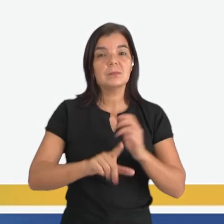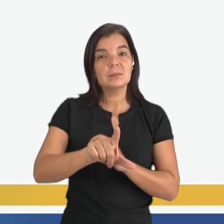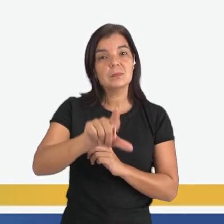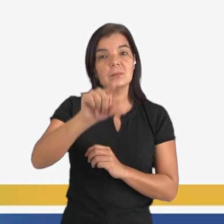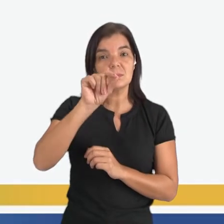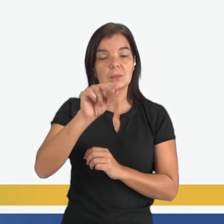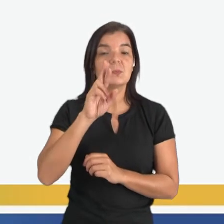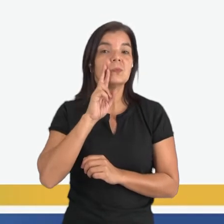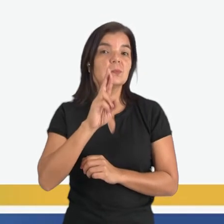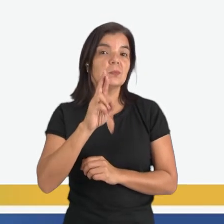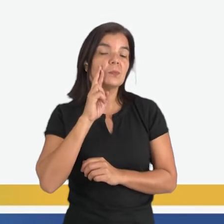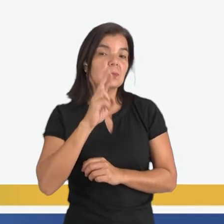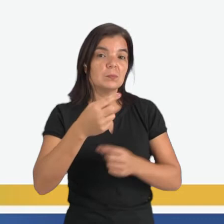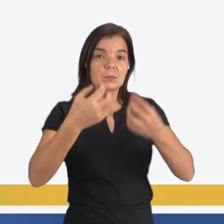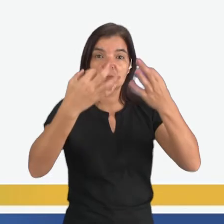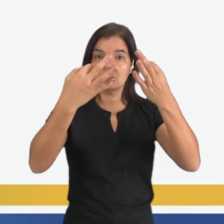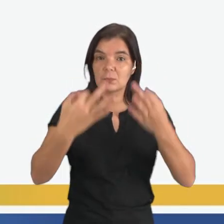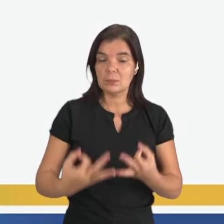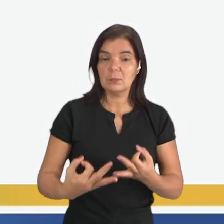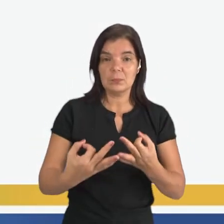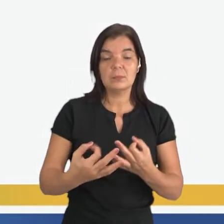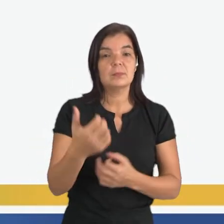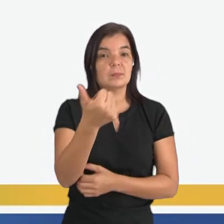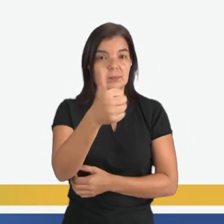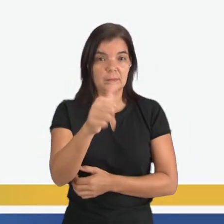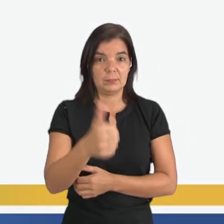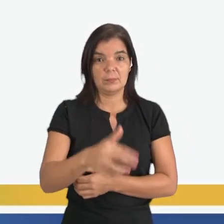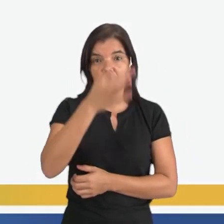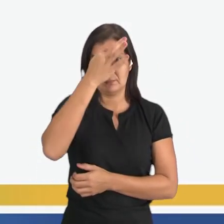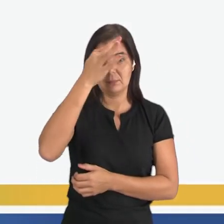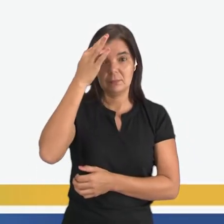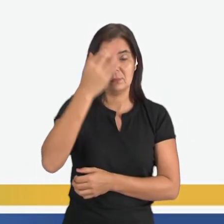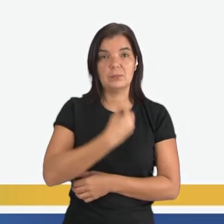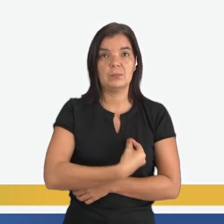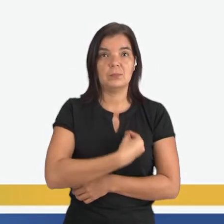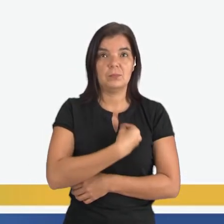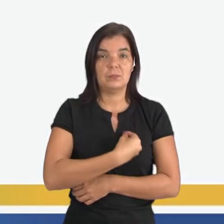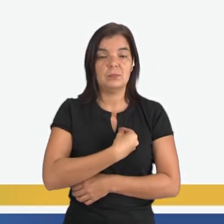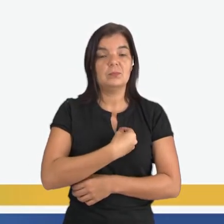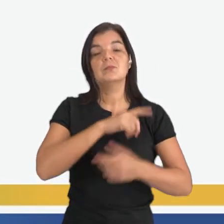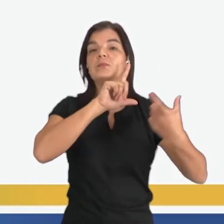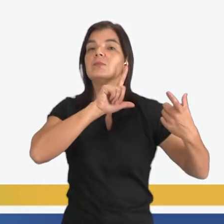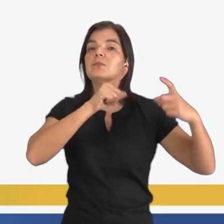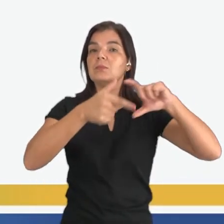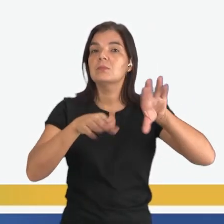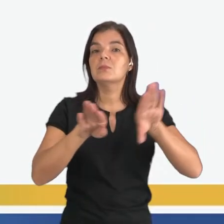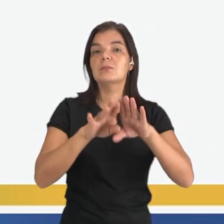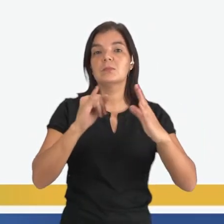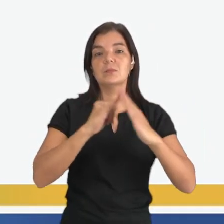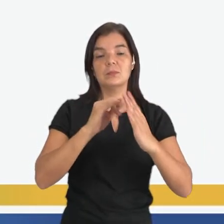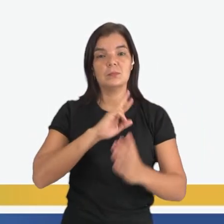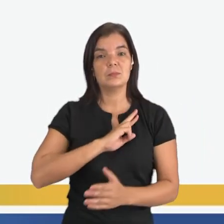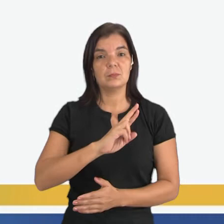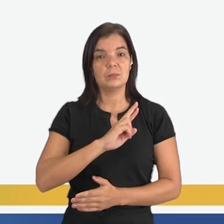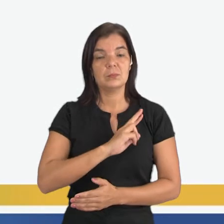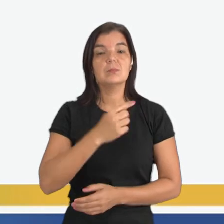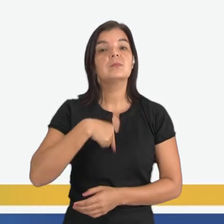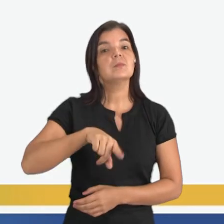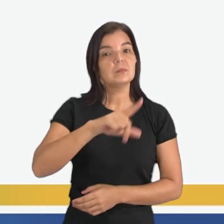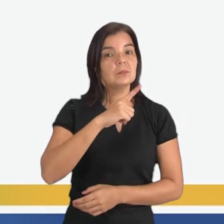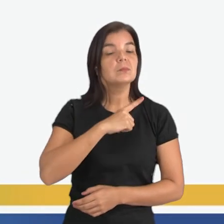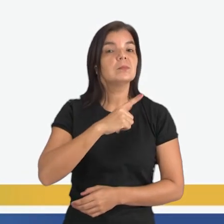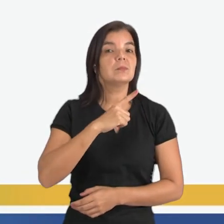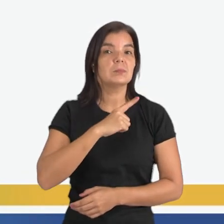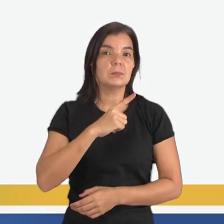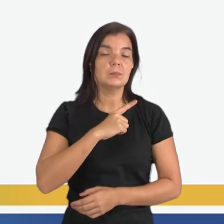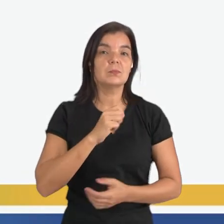a correspondência de modo correto de avaliar filosofia de vida, tradição e instituições religiosas, tá? Então, nós vamos ter no